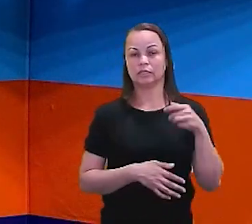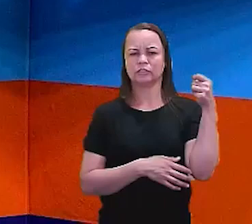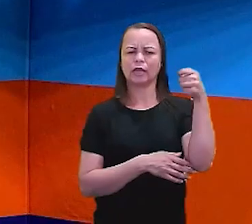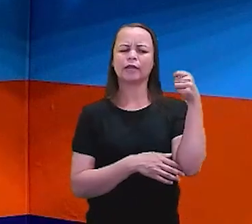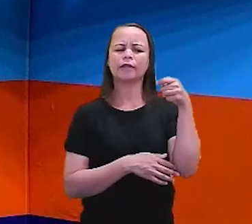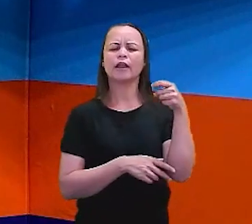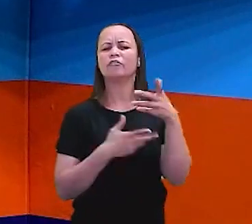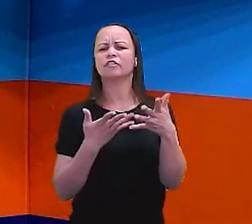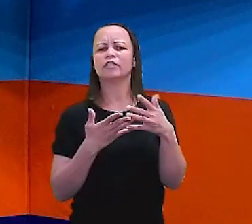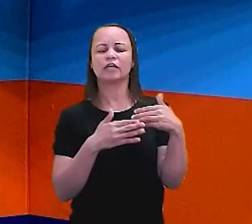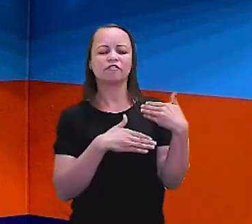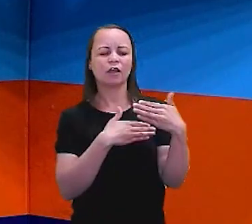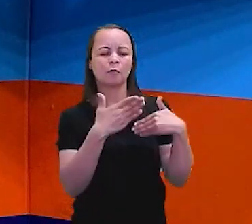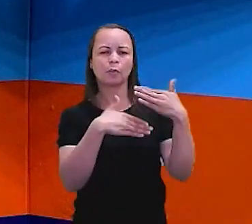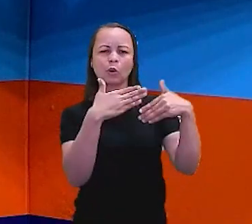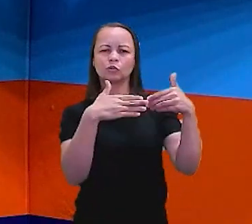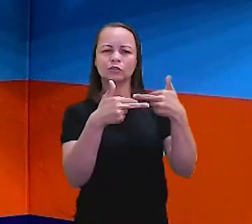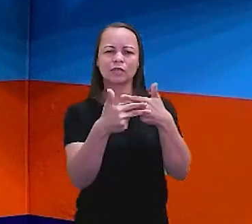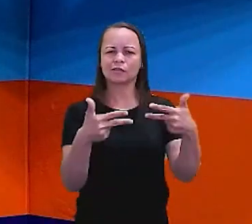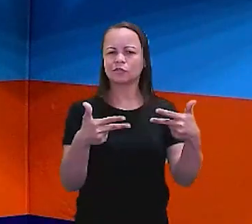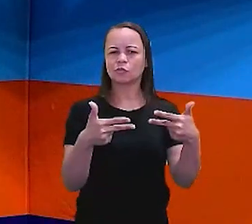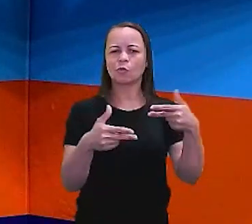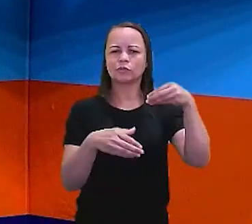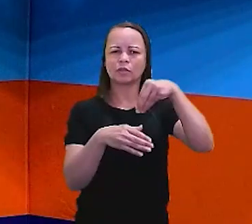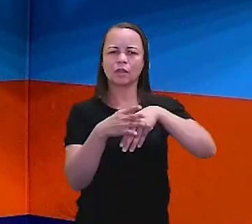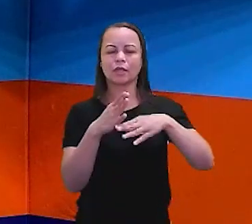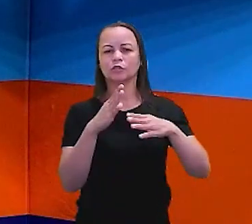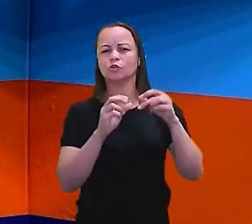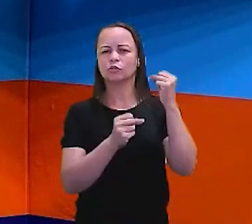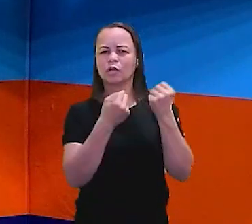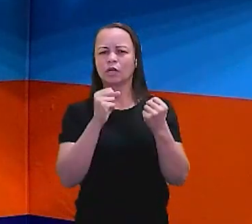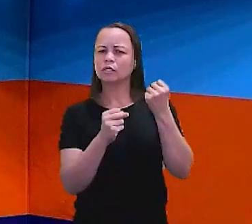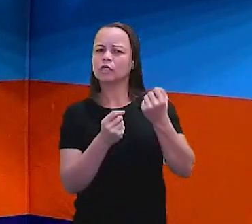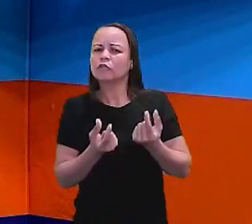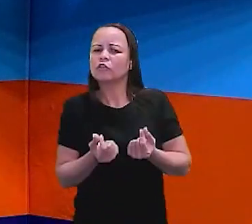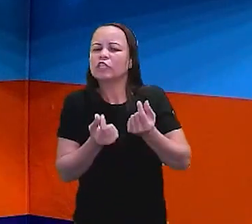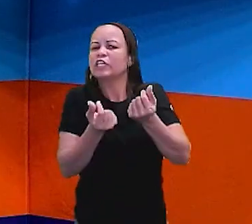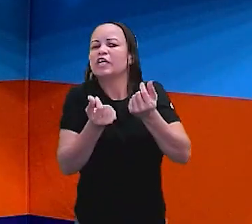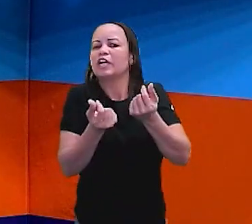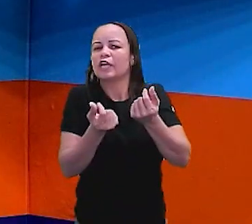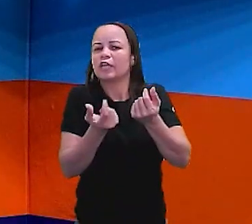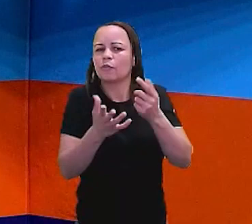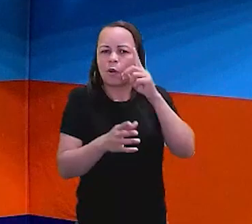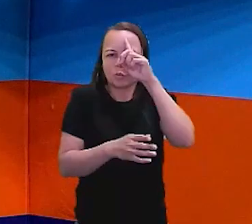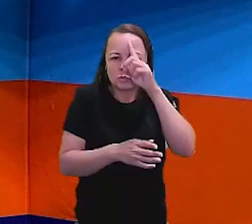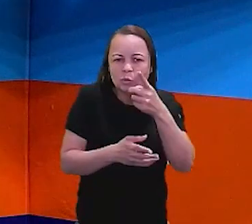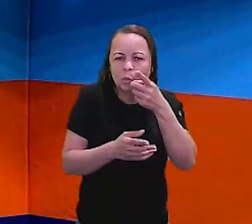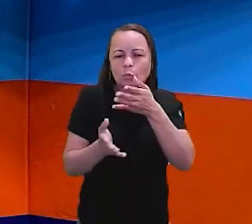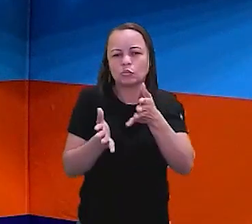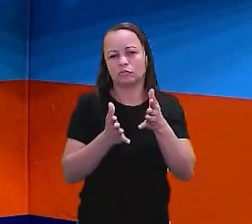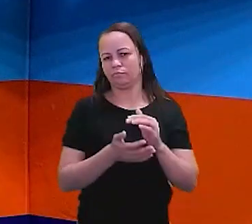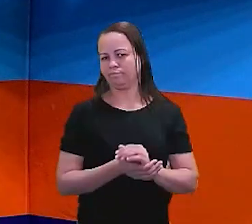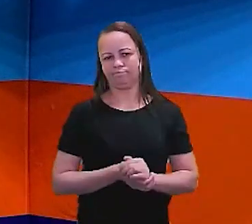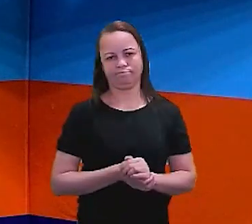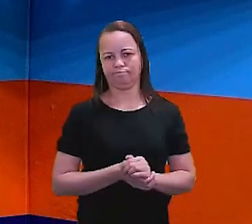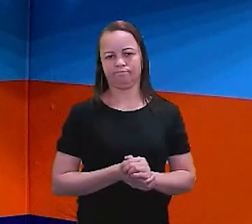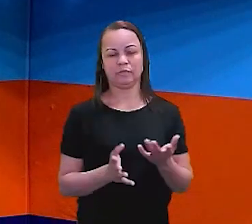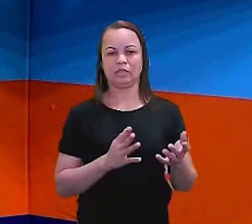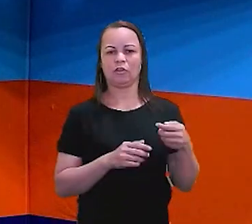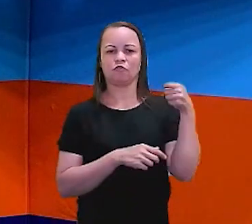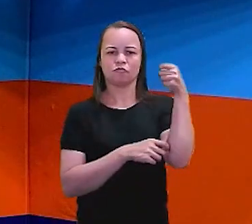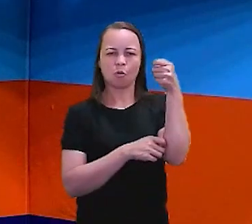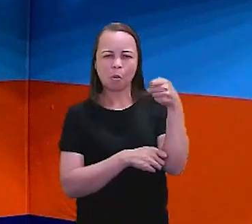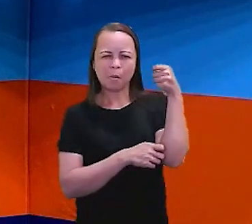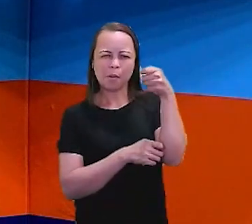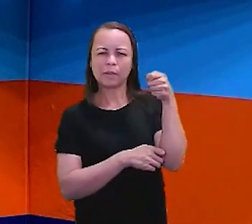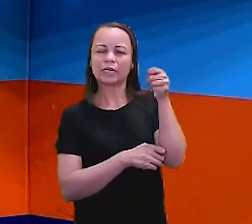quem vai produzir? Quem vai dar dinheiro, né, ao dono da fábrica? Ninguém, porque se parou tudo, foi uma greve